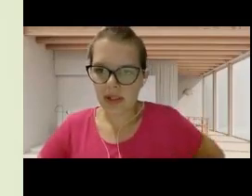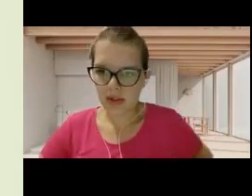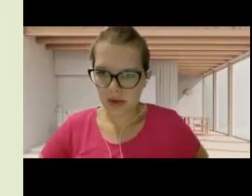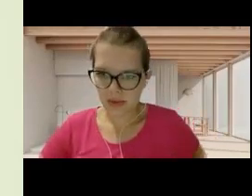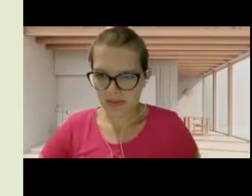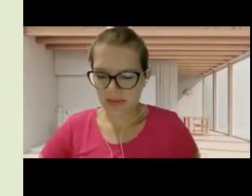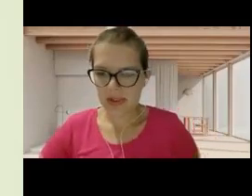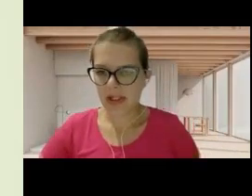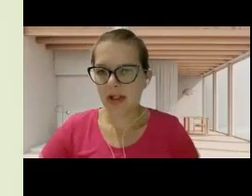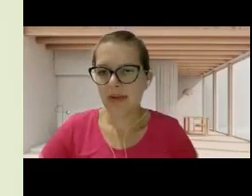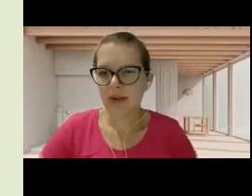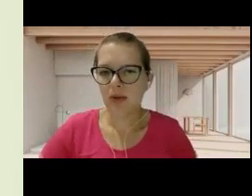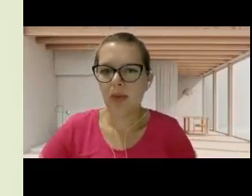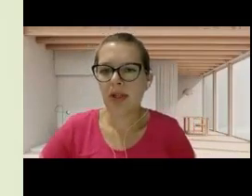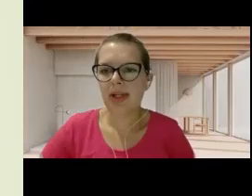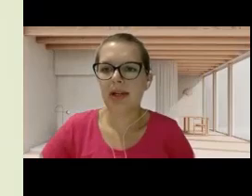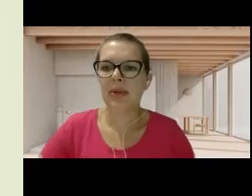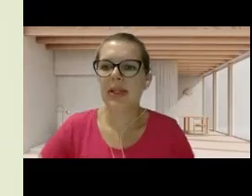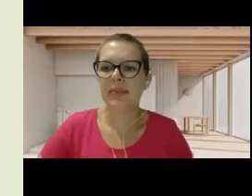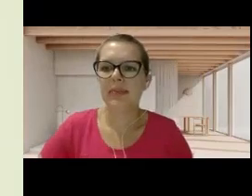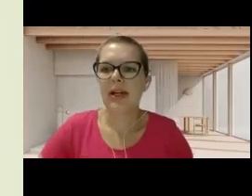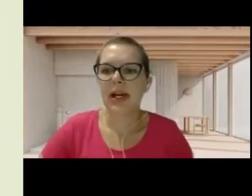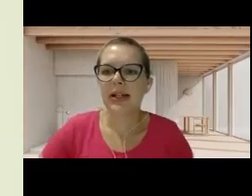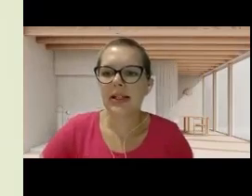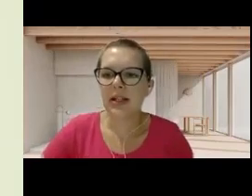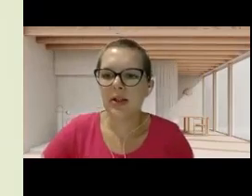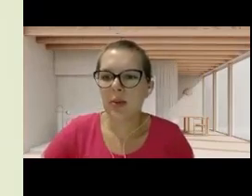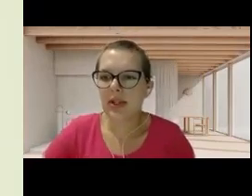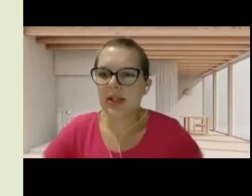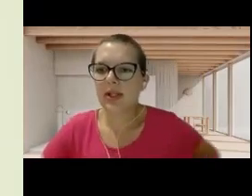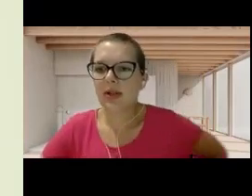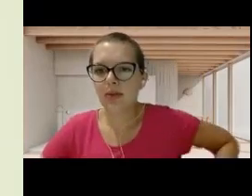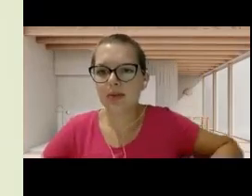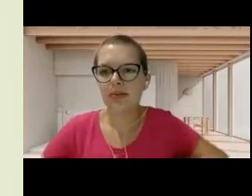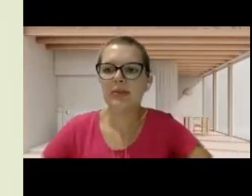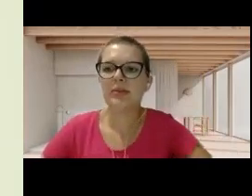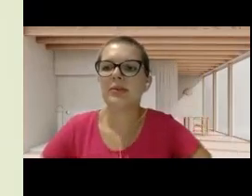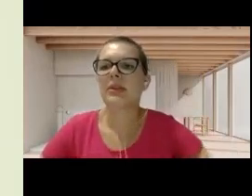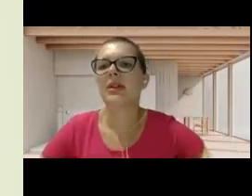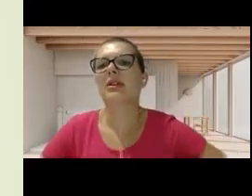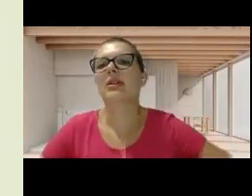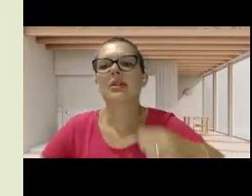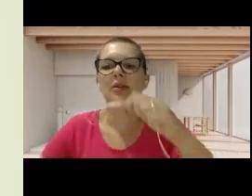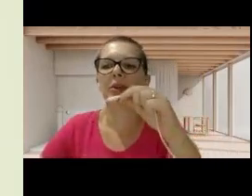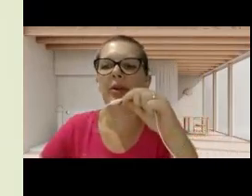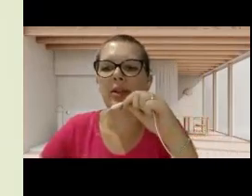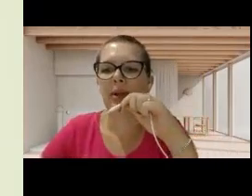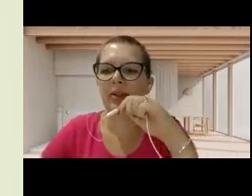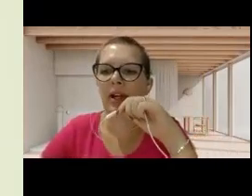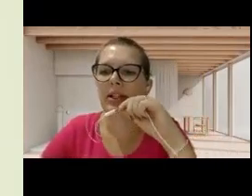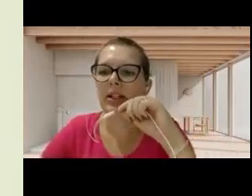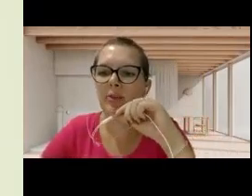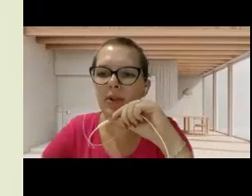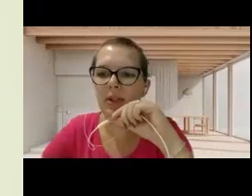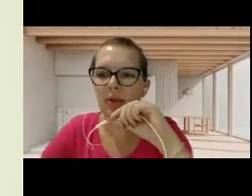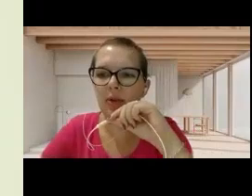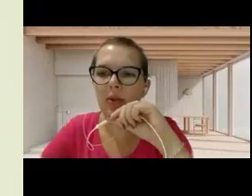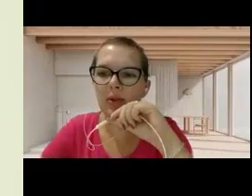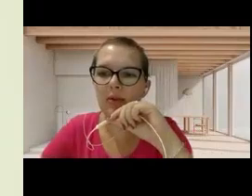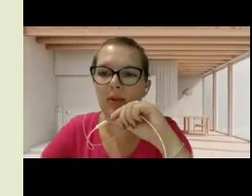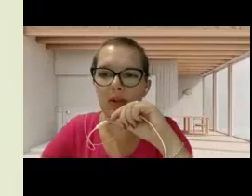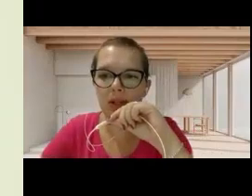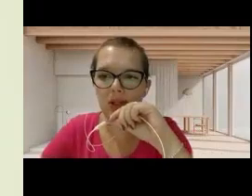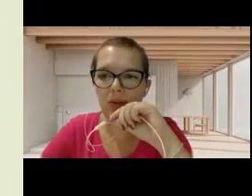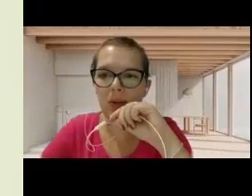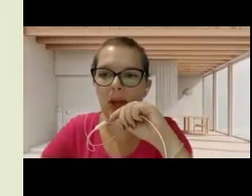Geraldo Fabrício, ele fez um comentário aqui. A transposição, vou botar mais perto aqui. A transposição